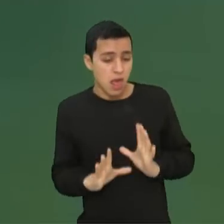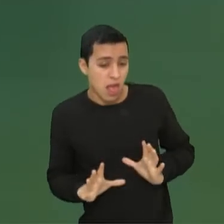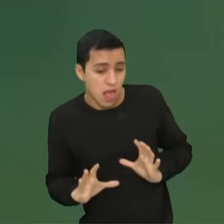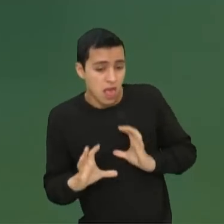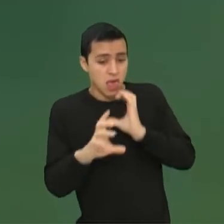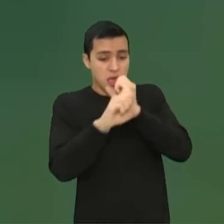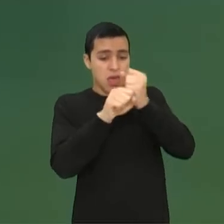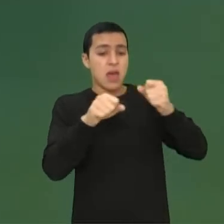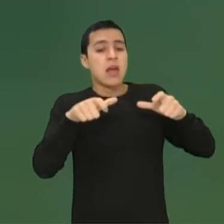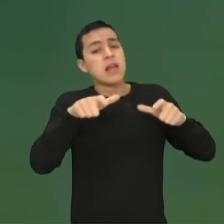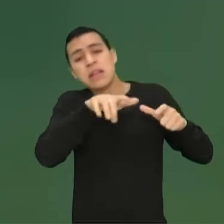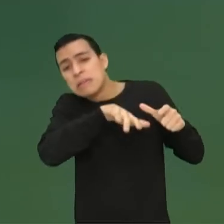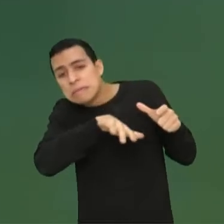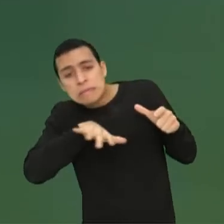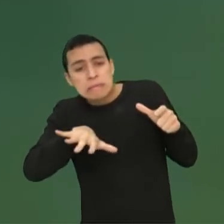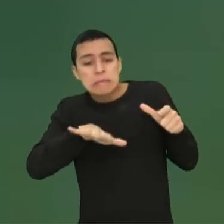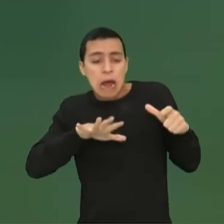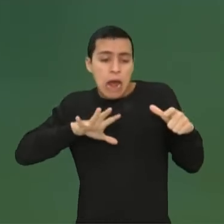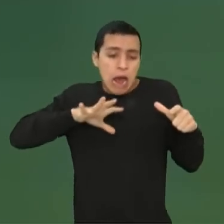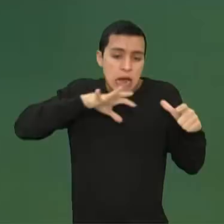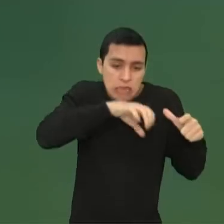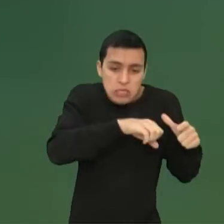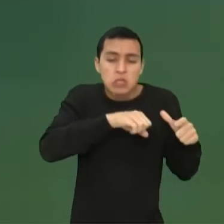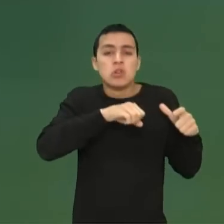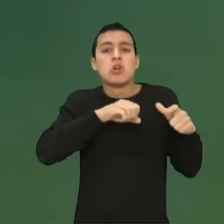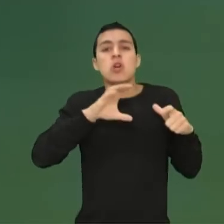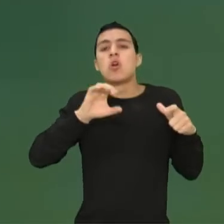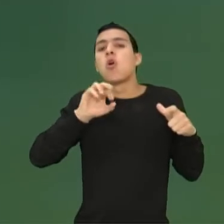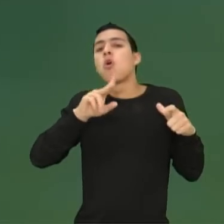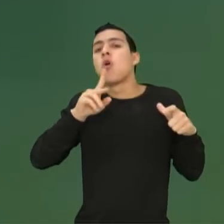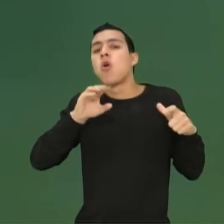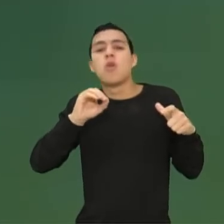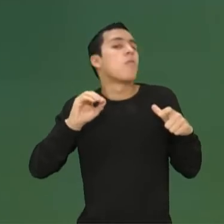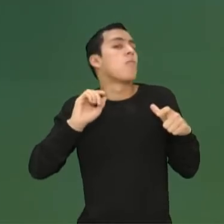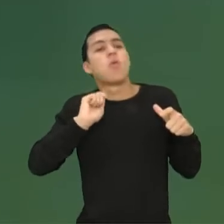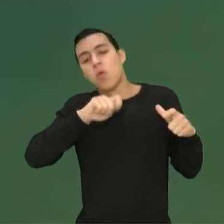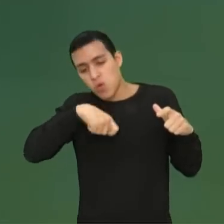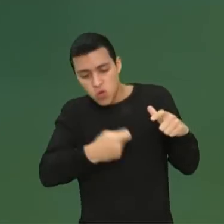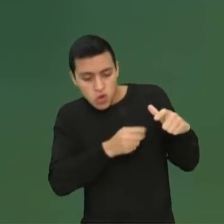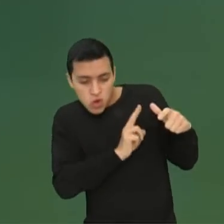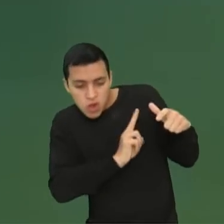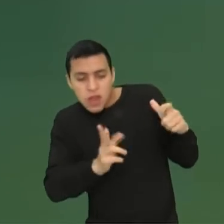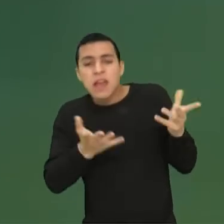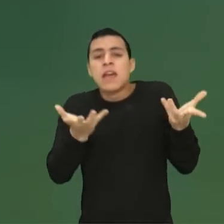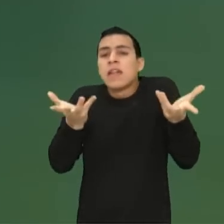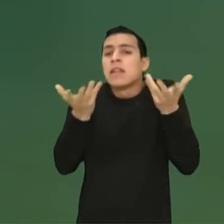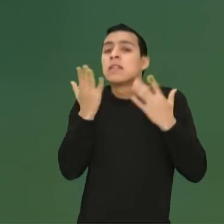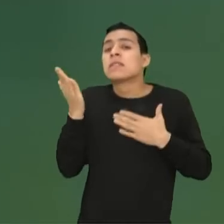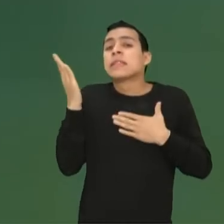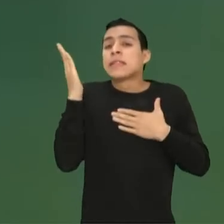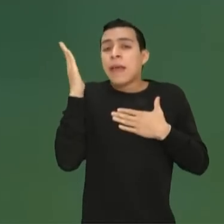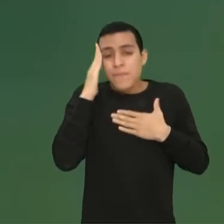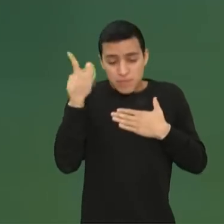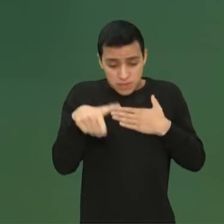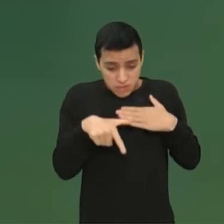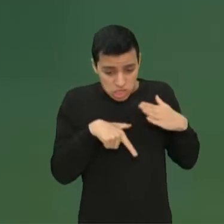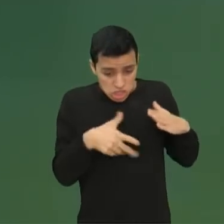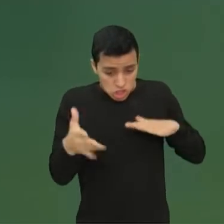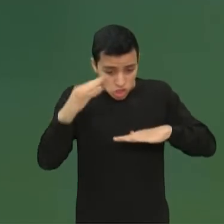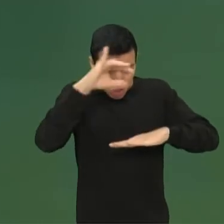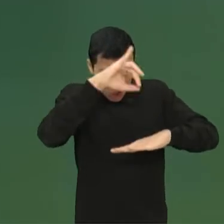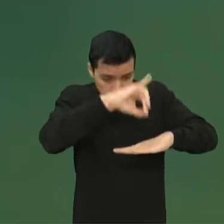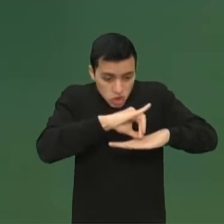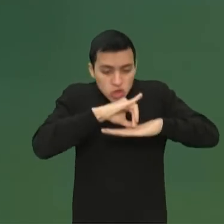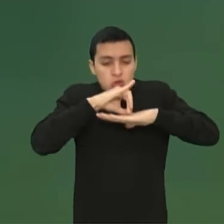de espaço ocupada por um corpo denomina-se. Então agora eu quero saber, eu tenho um objeto do